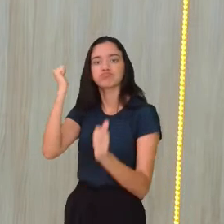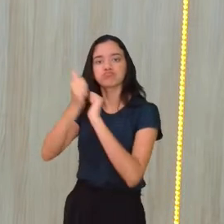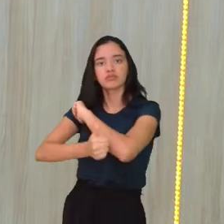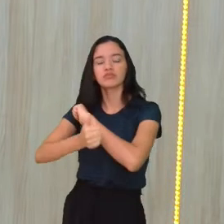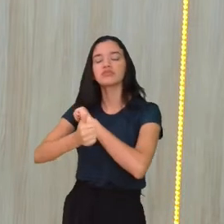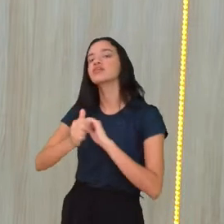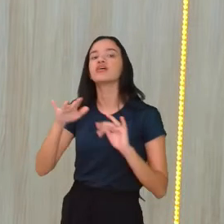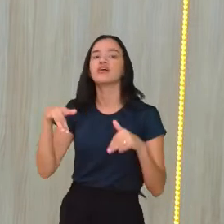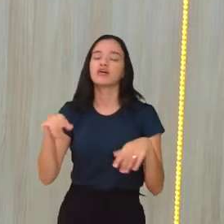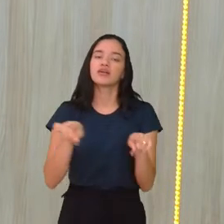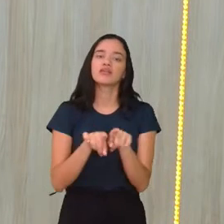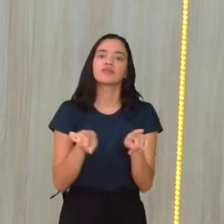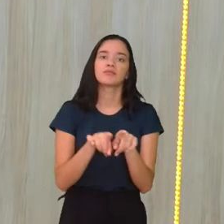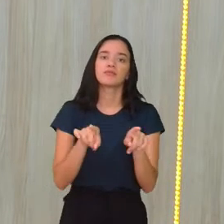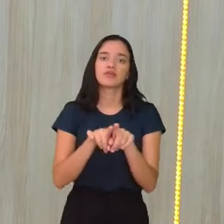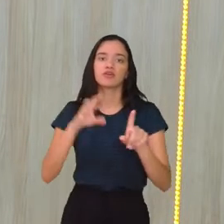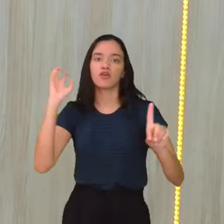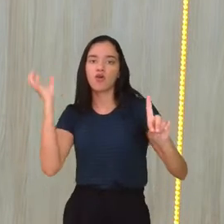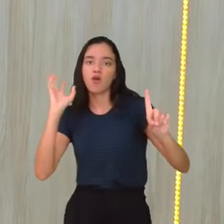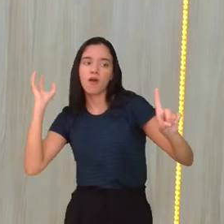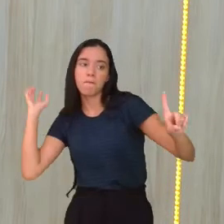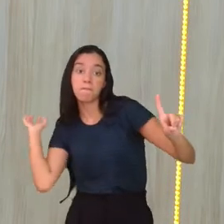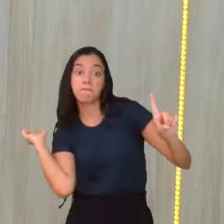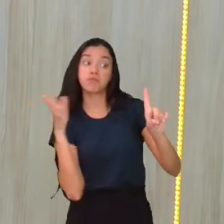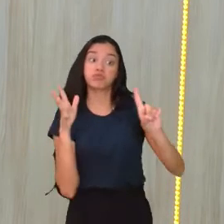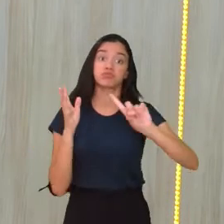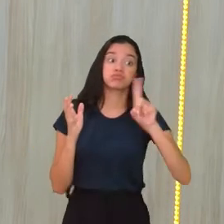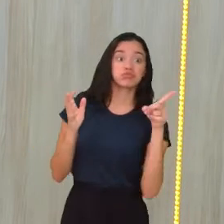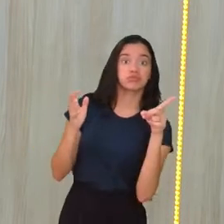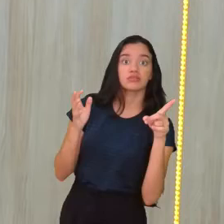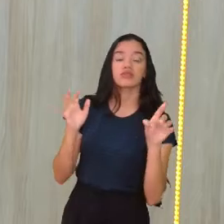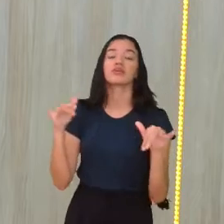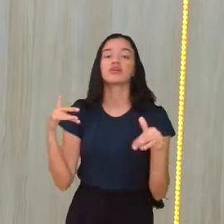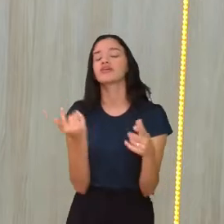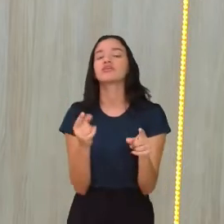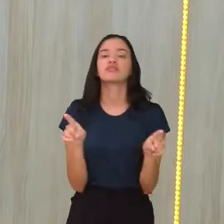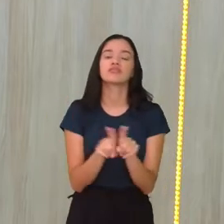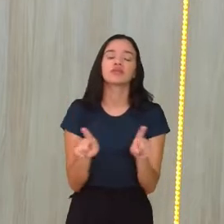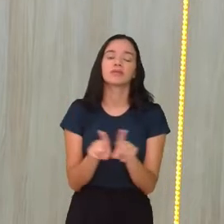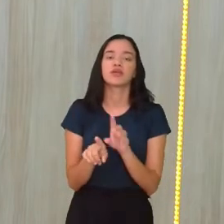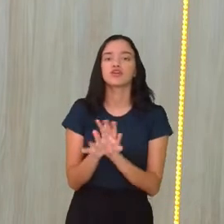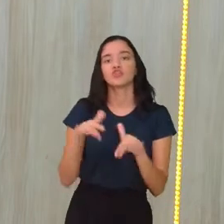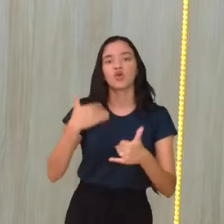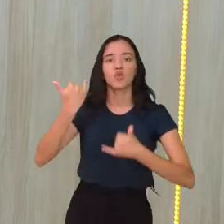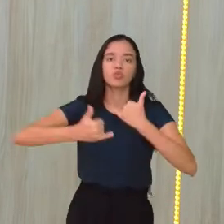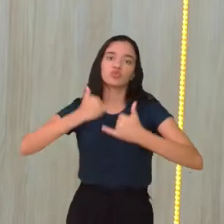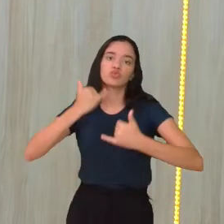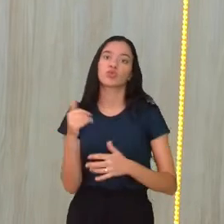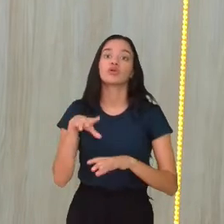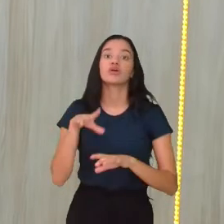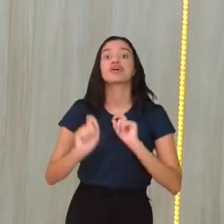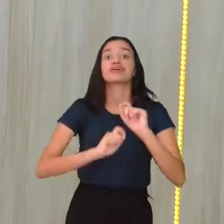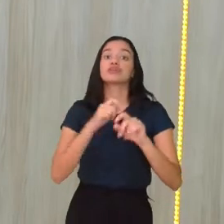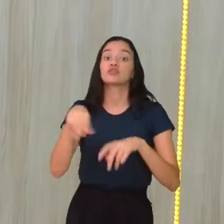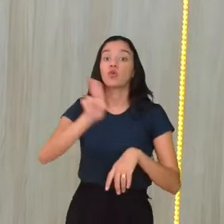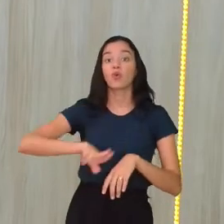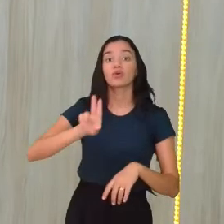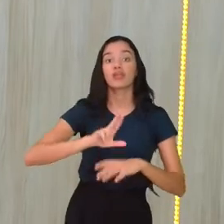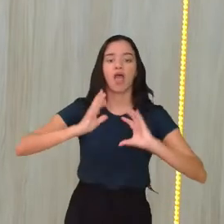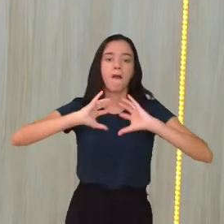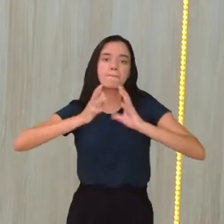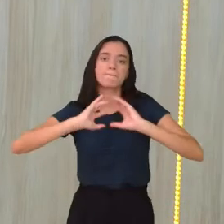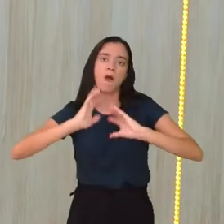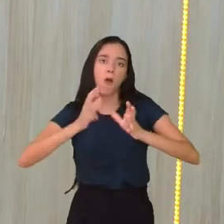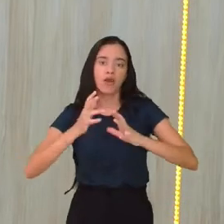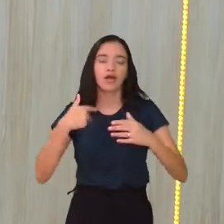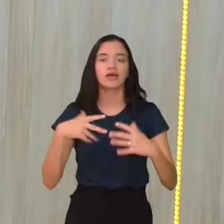né, em relação ao handebol, ao basquete, por se tratar de um jogo que a gente utiliza uma bola